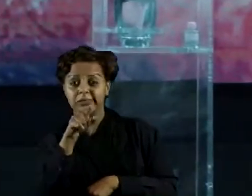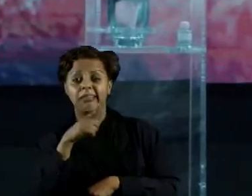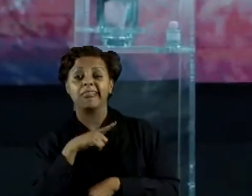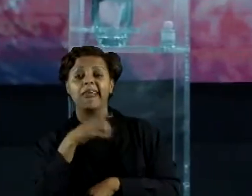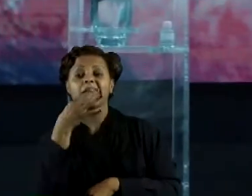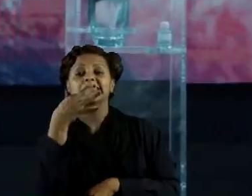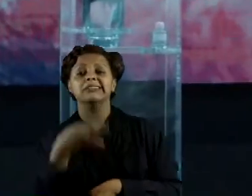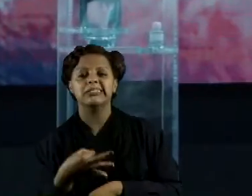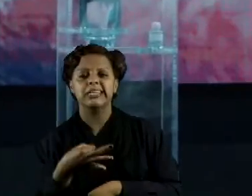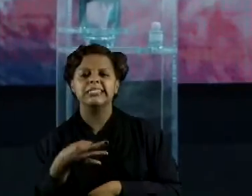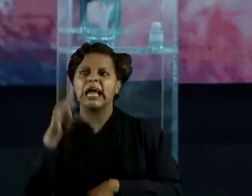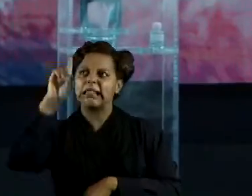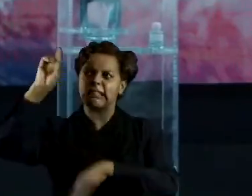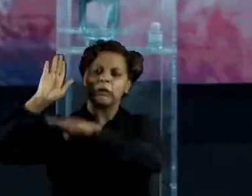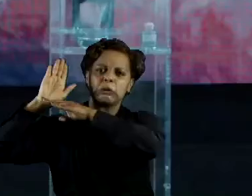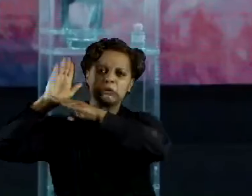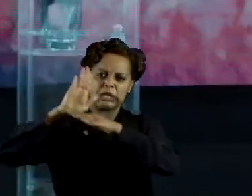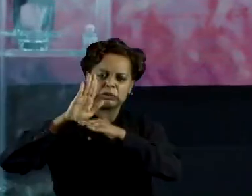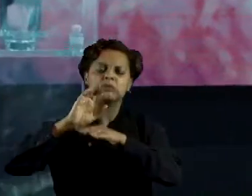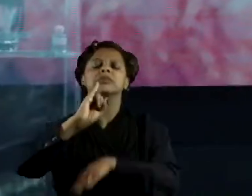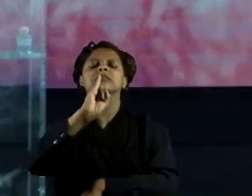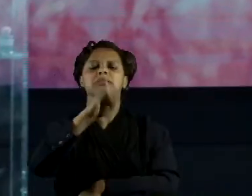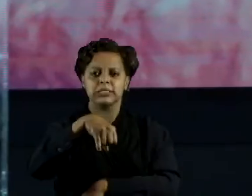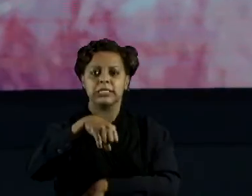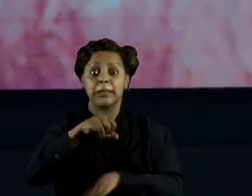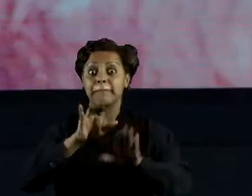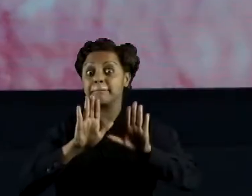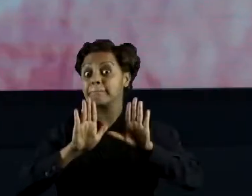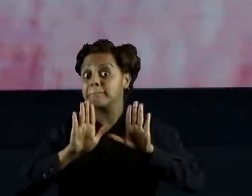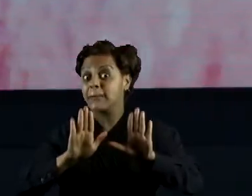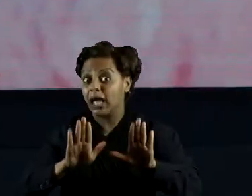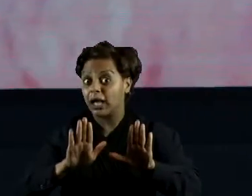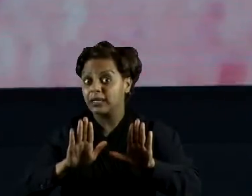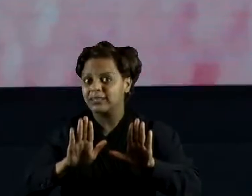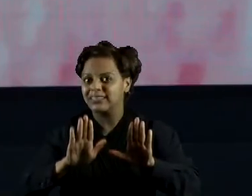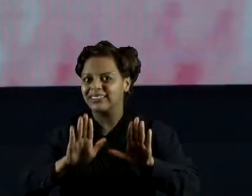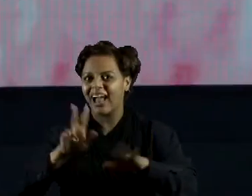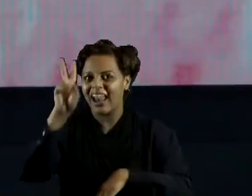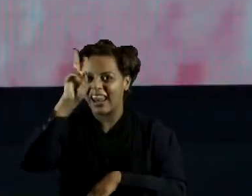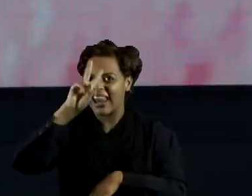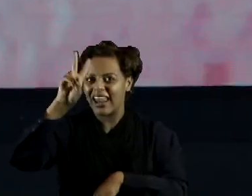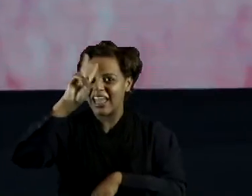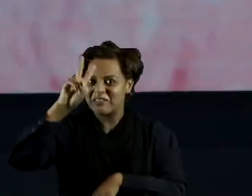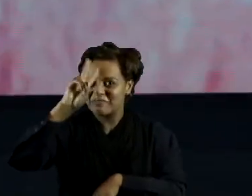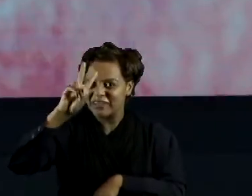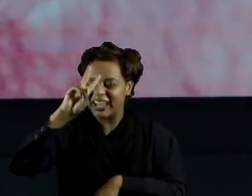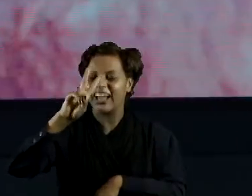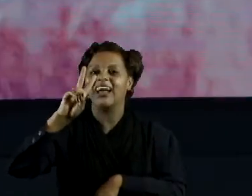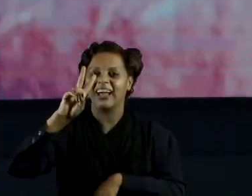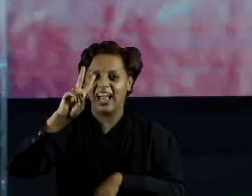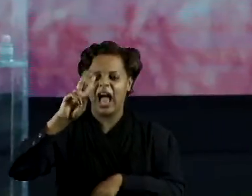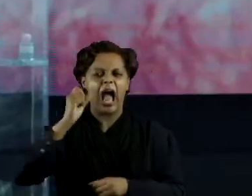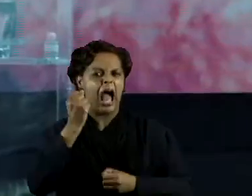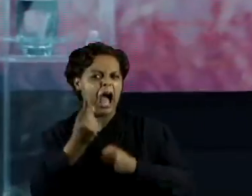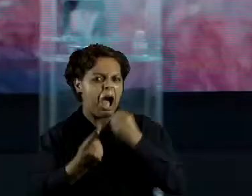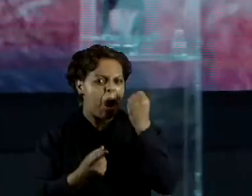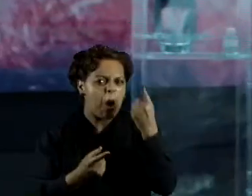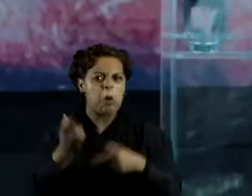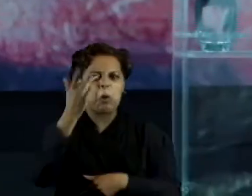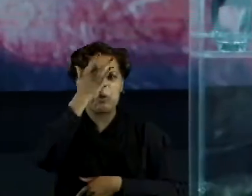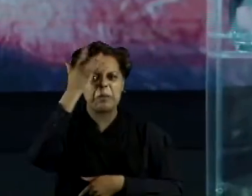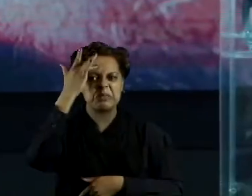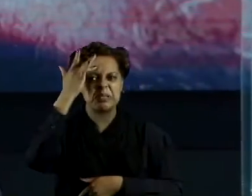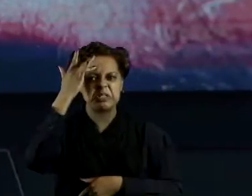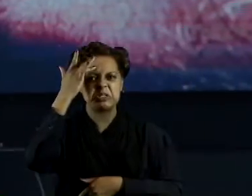favor de Deus? Tem. Mas sorte é o que os vagabundos gostam de